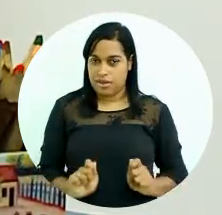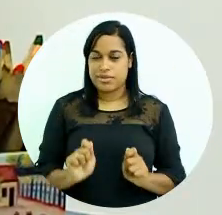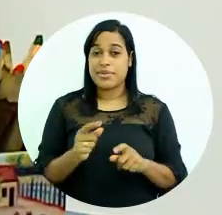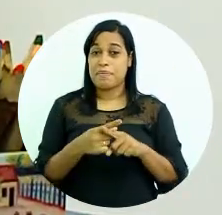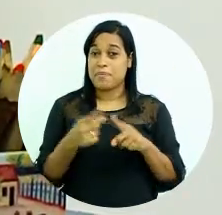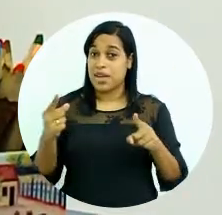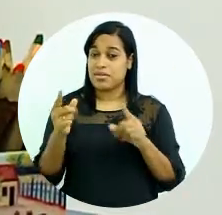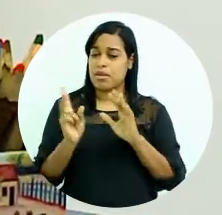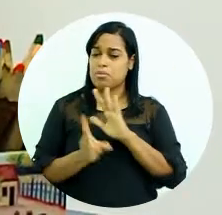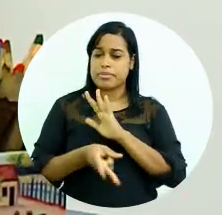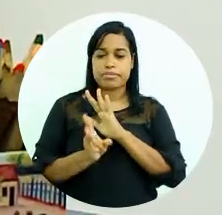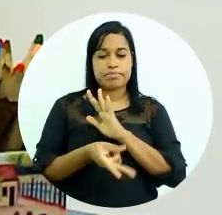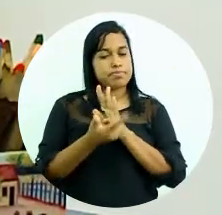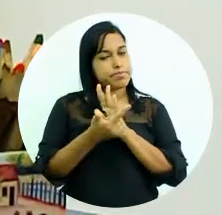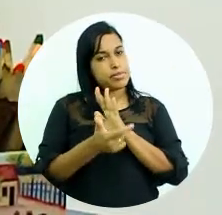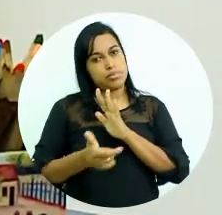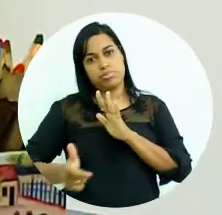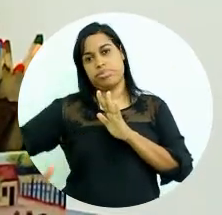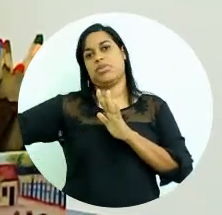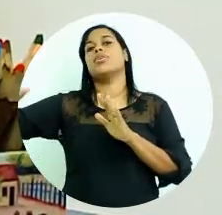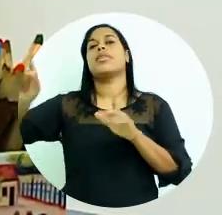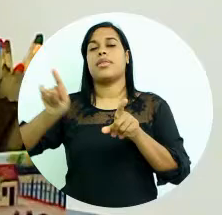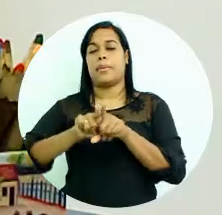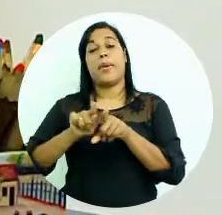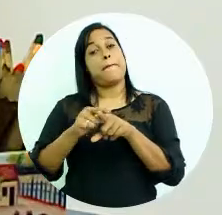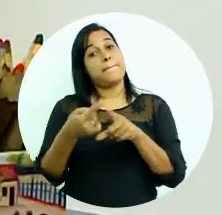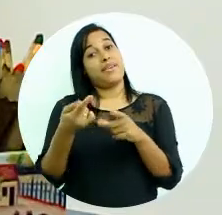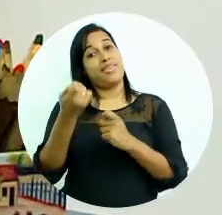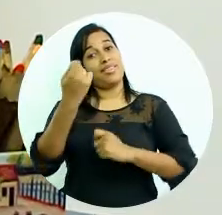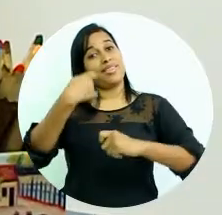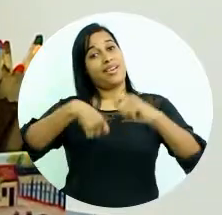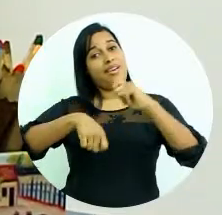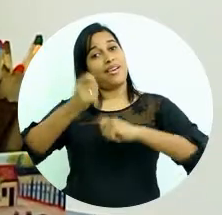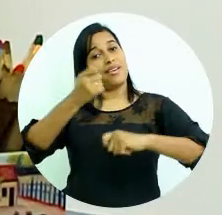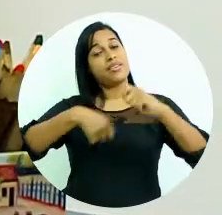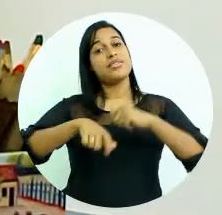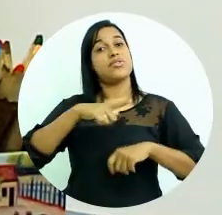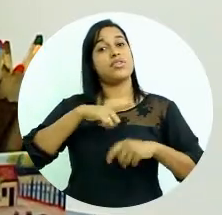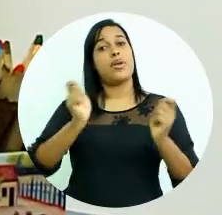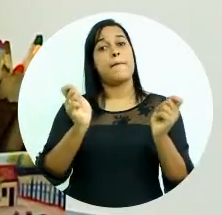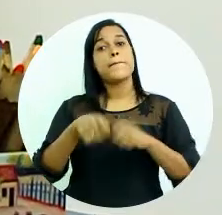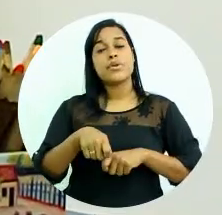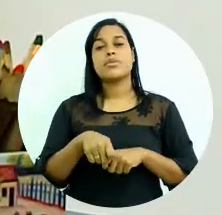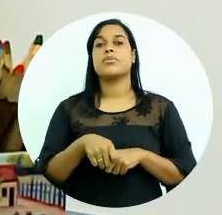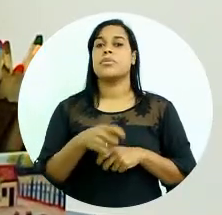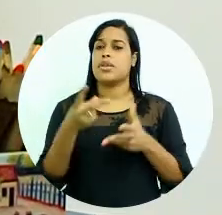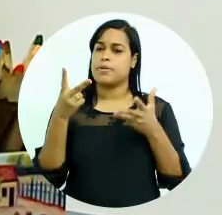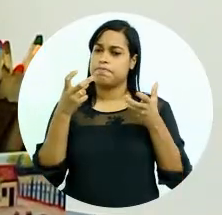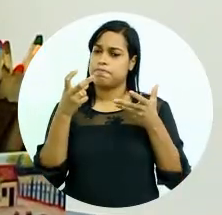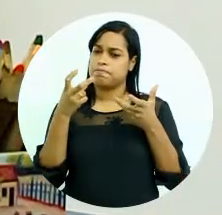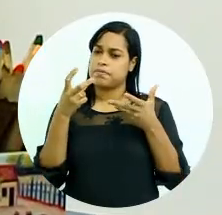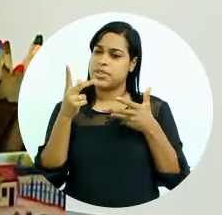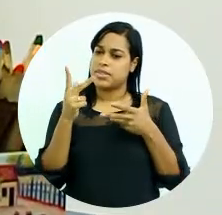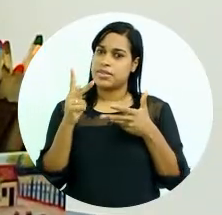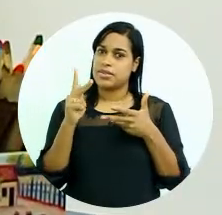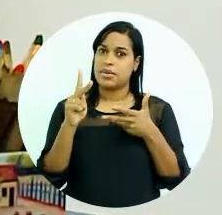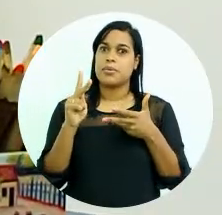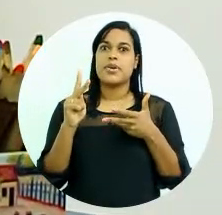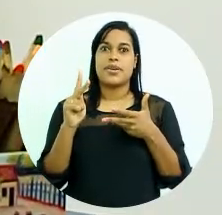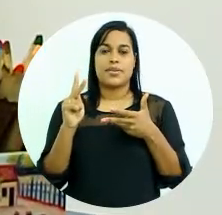arte, mas que se estendem a tudo mais. Mas na arte a gente tem uma boa possibilidade